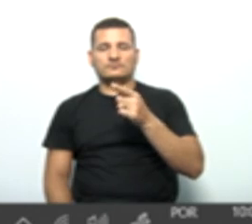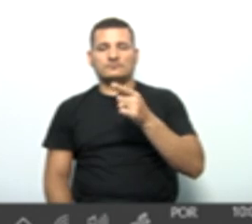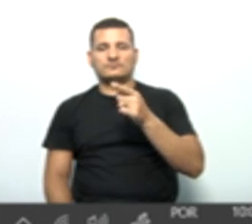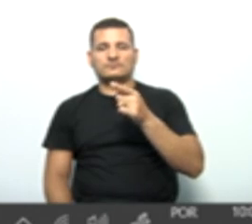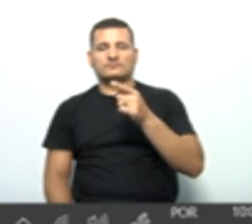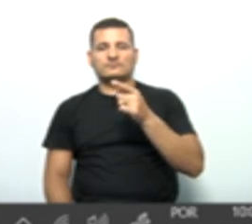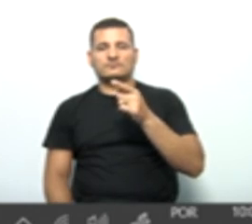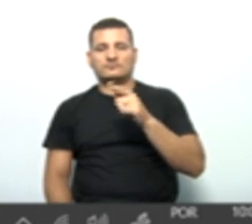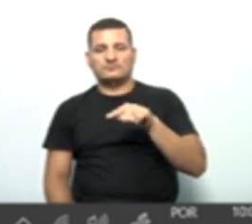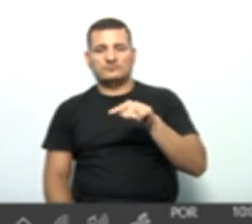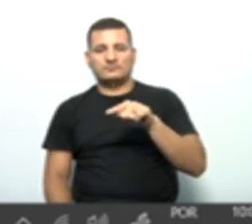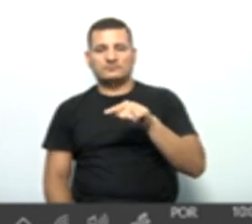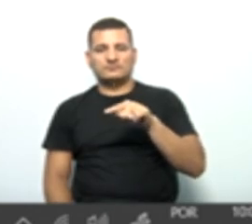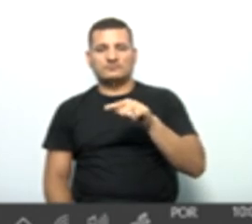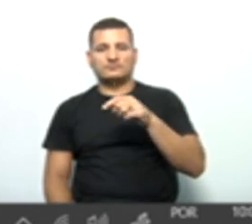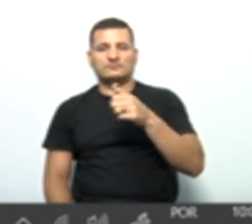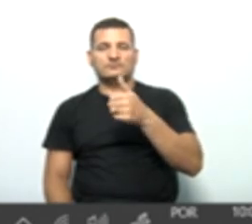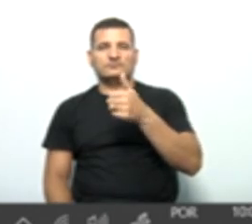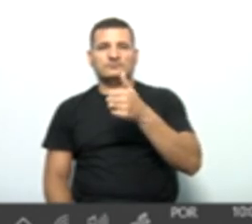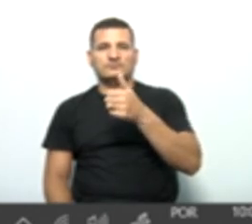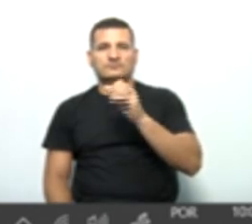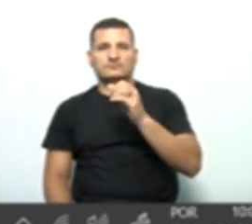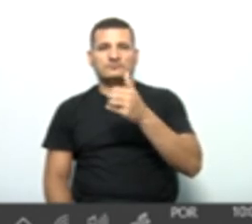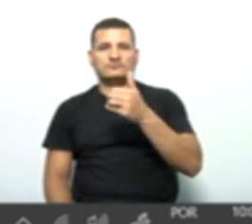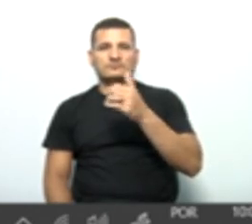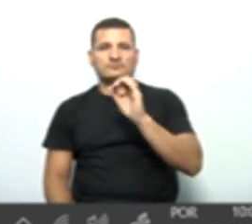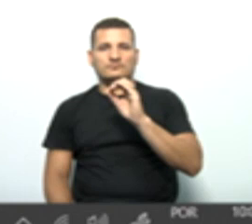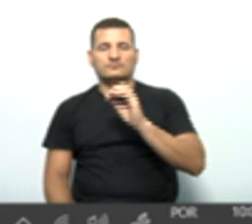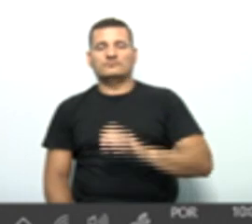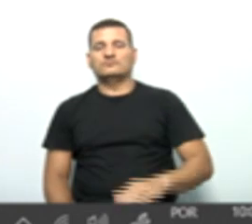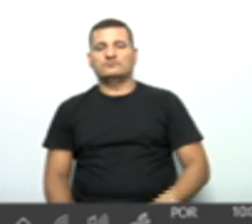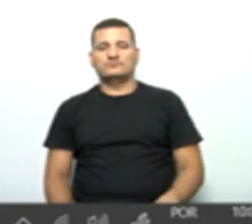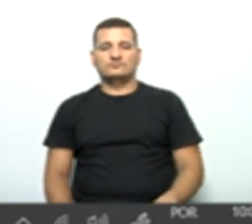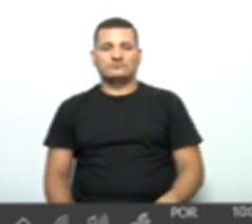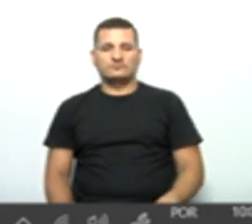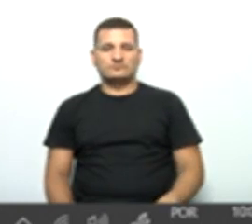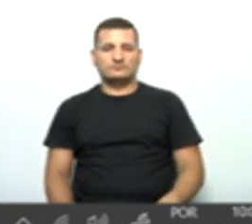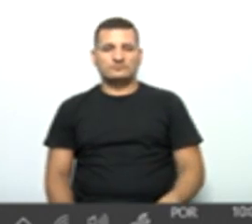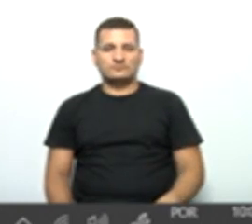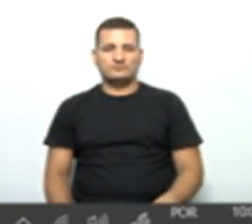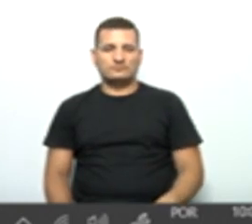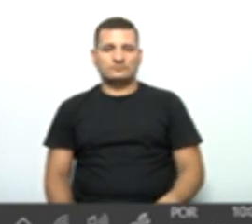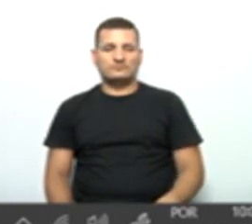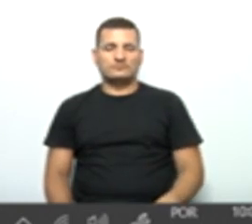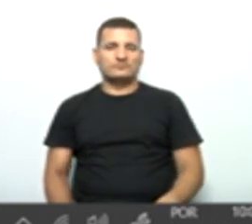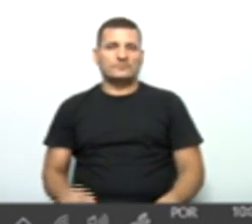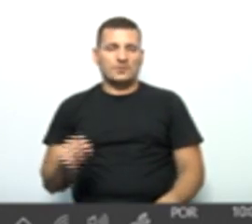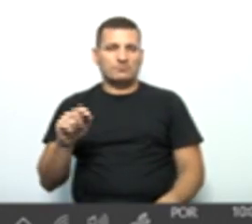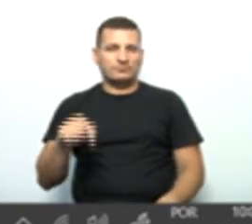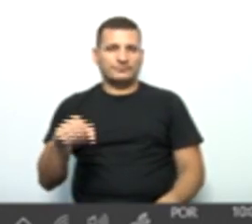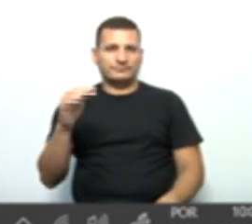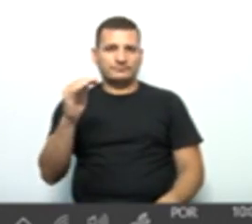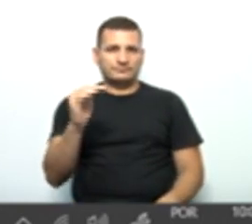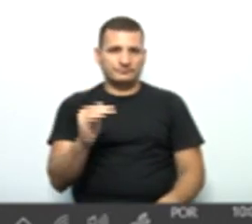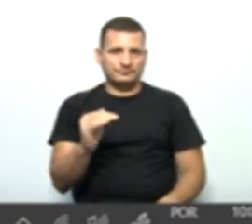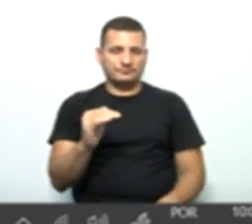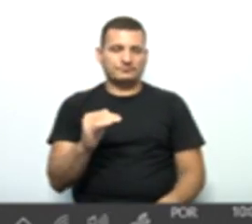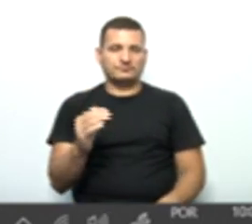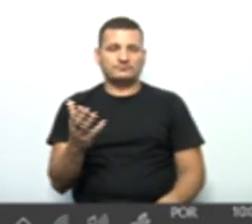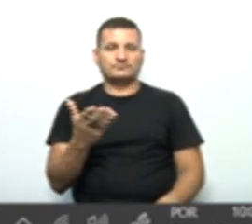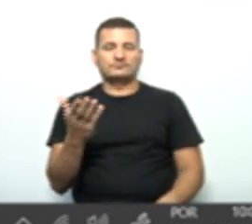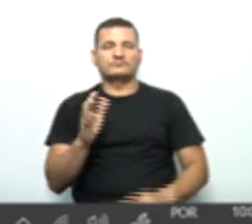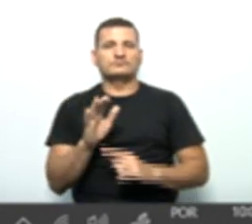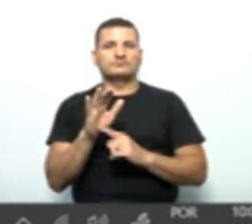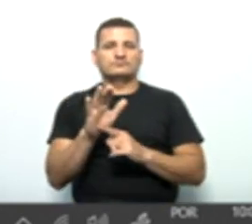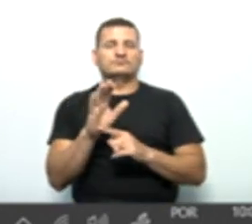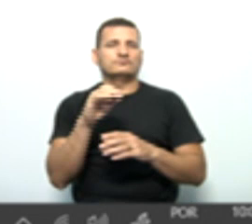vírgula, vírgula, 10, 10. Ok? Então vamos daqui dar um Enter e vamos mostrar o que tem dentro